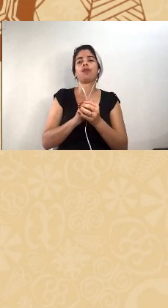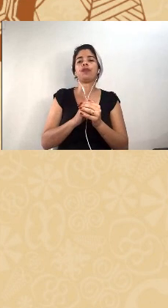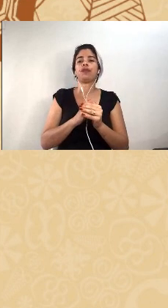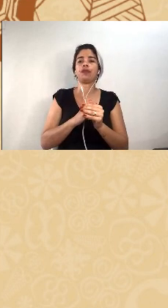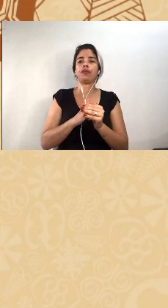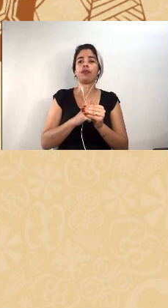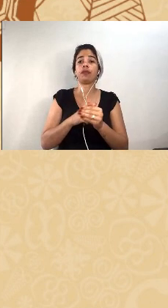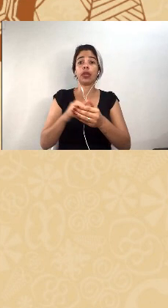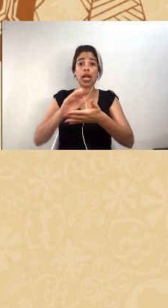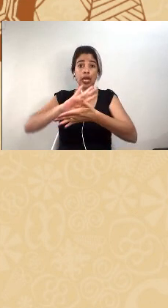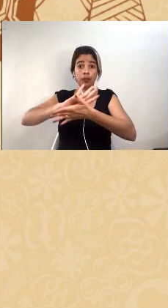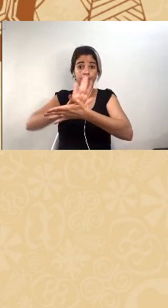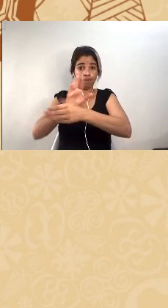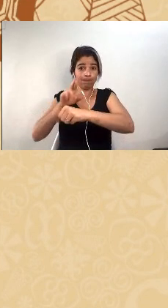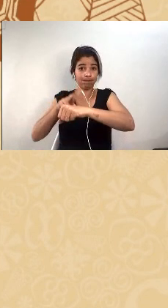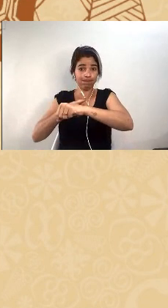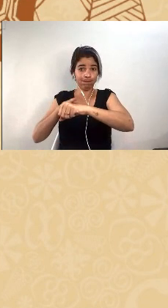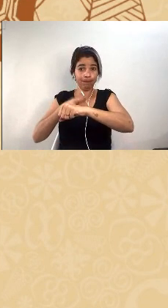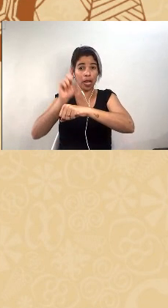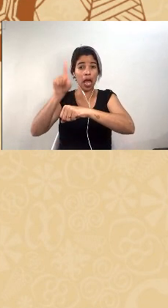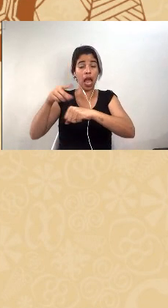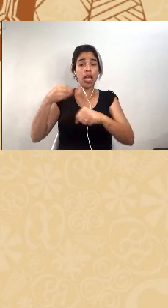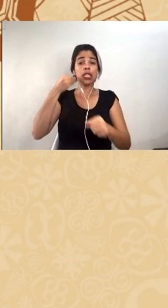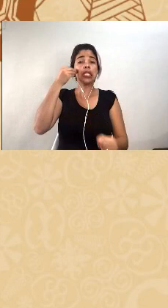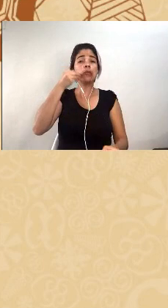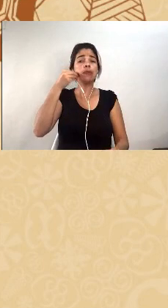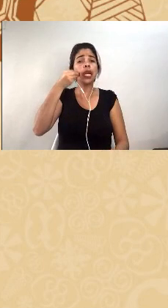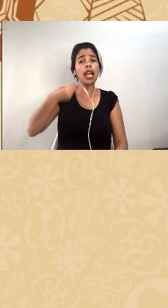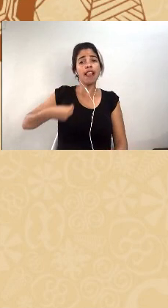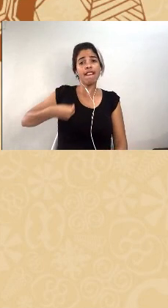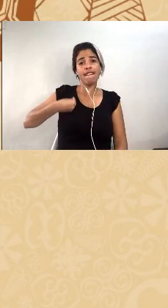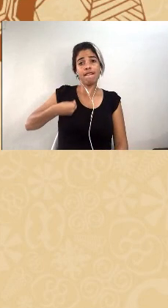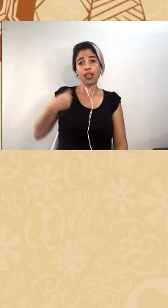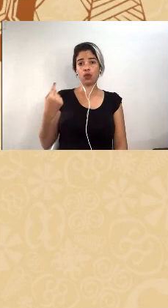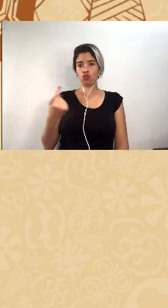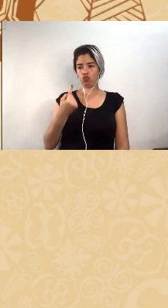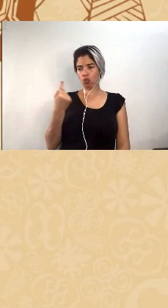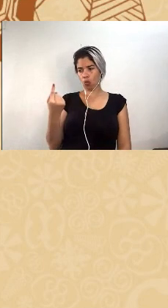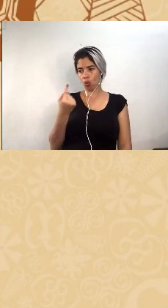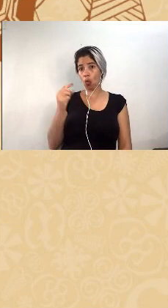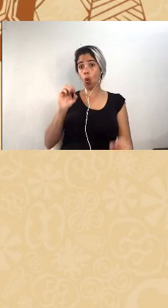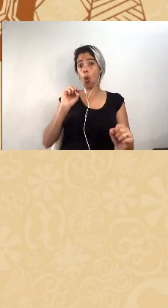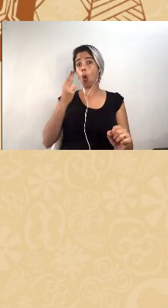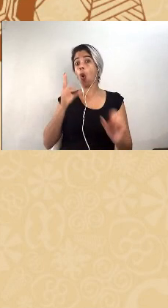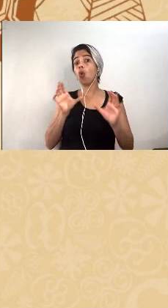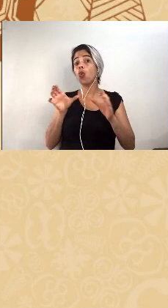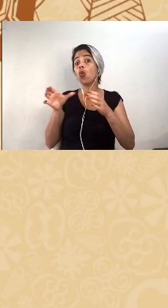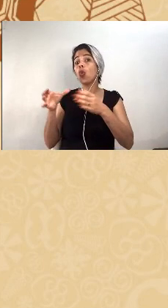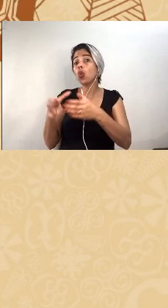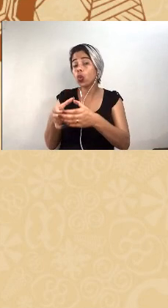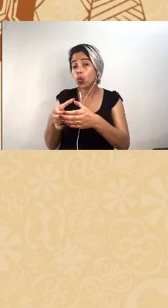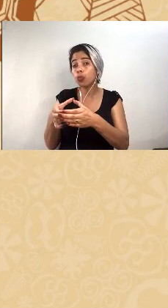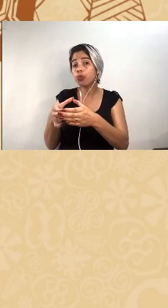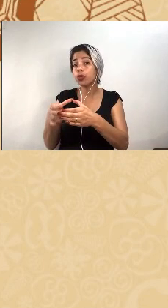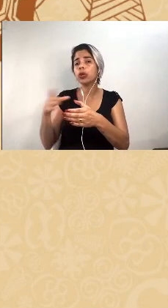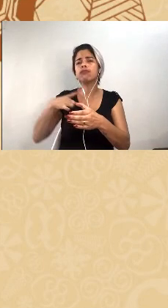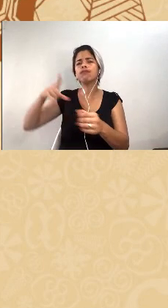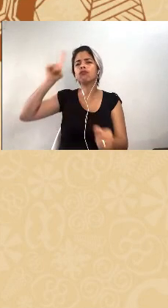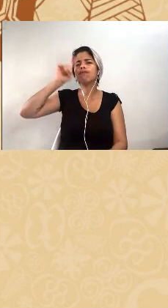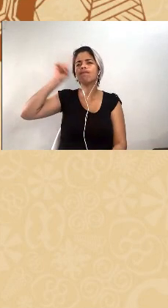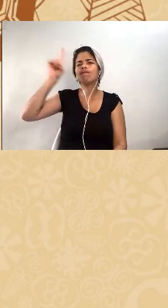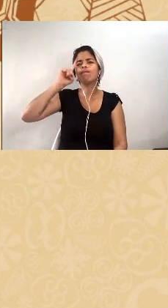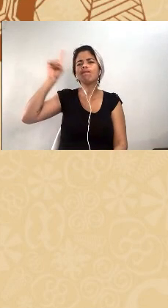O racismo é uma experiência vivida individual e coletivamente por pessoas que cotidianamente